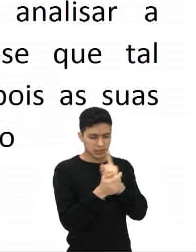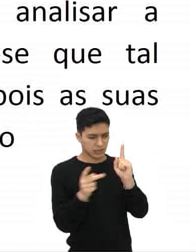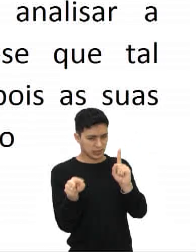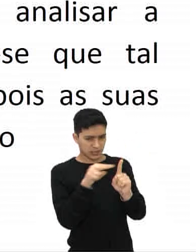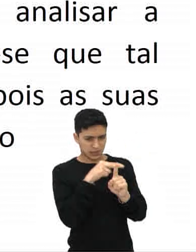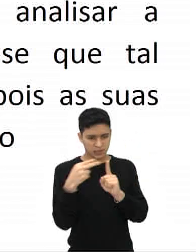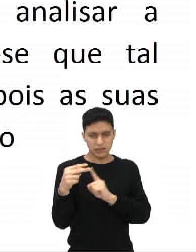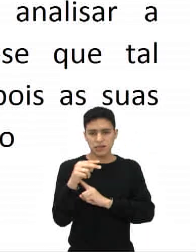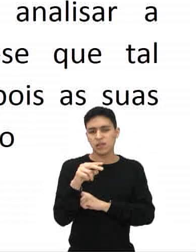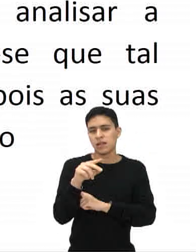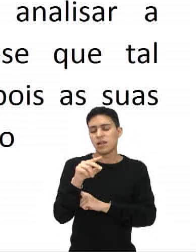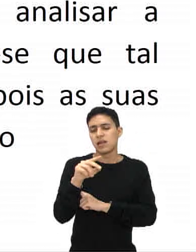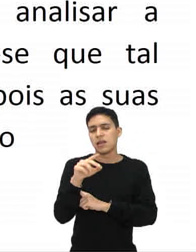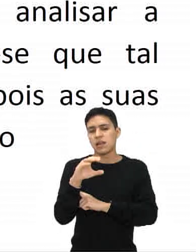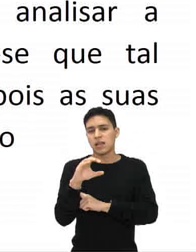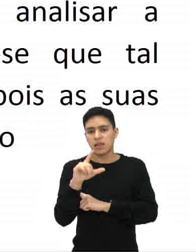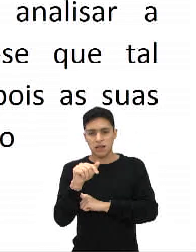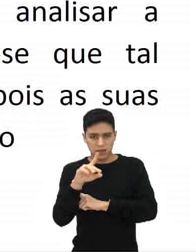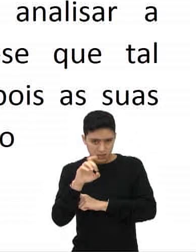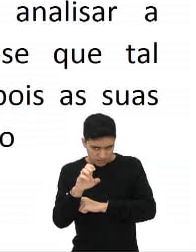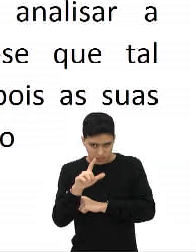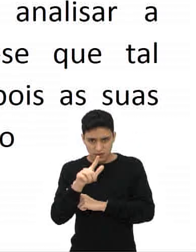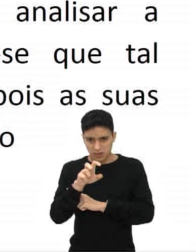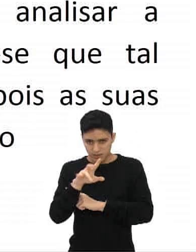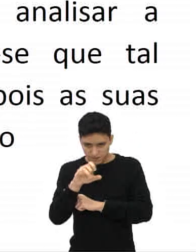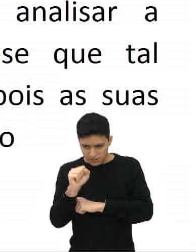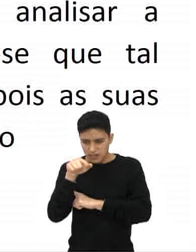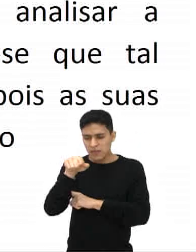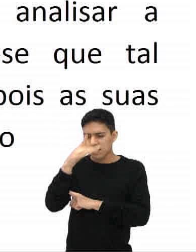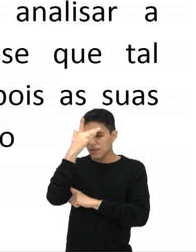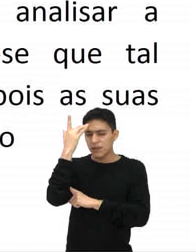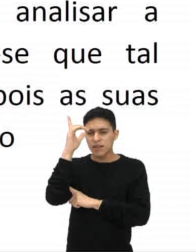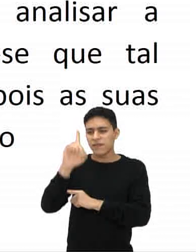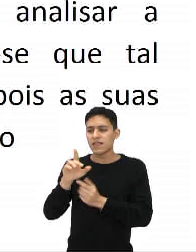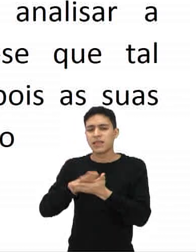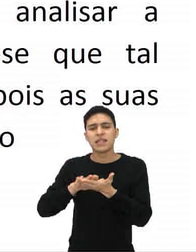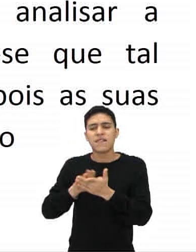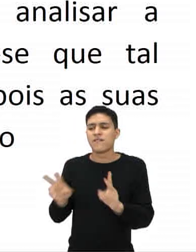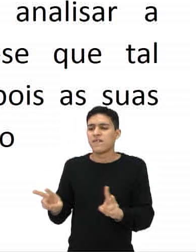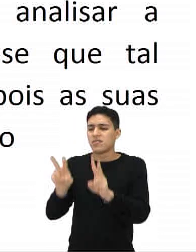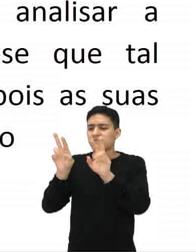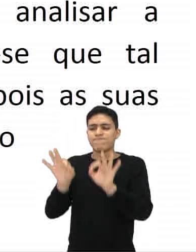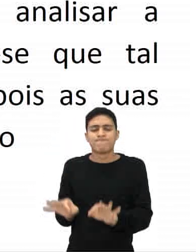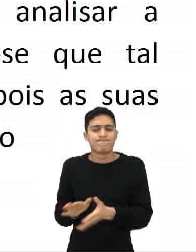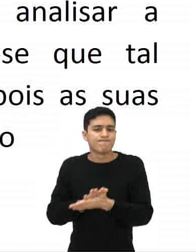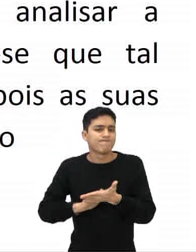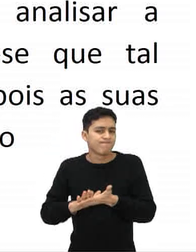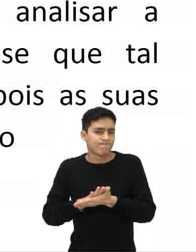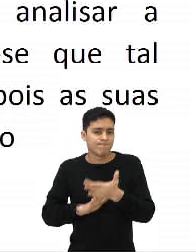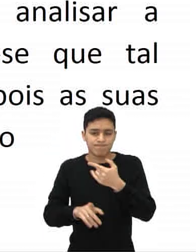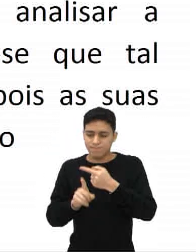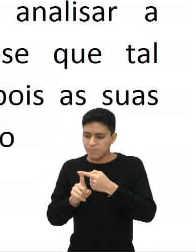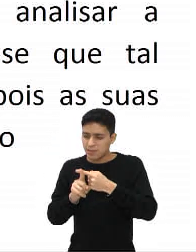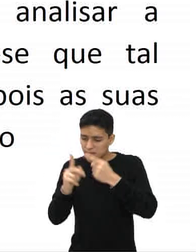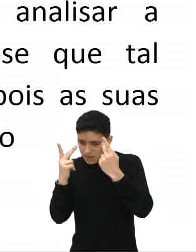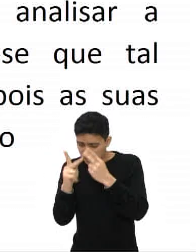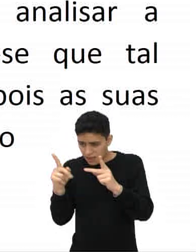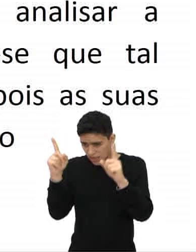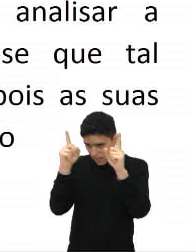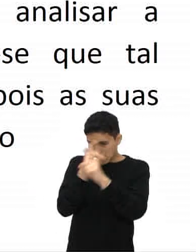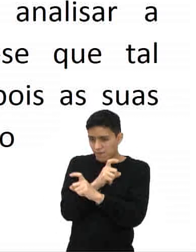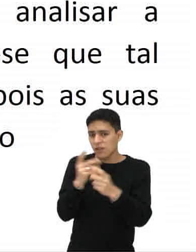de Levi-Strauss, nota-se que tal deficiente não é valorizado de forma plena, pois as suas